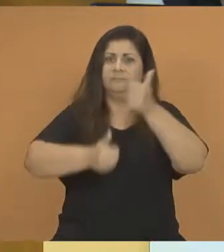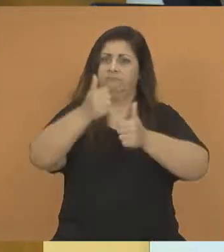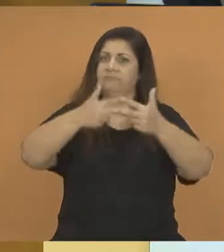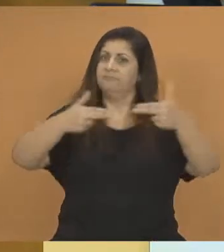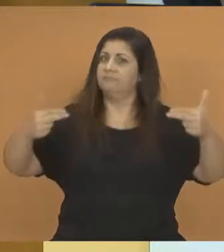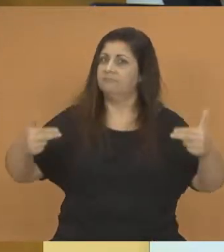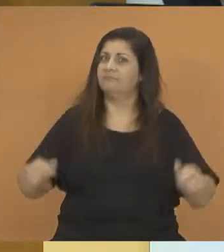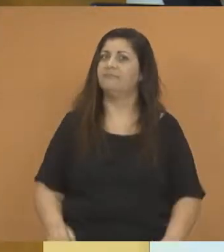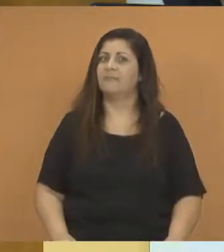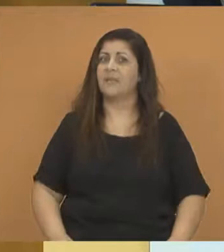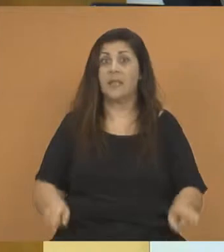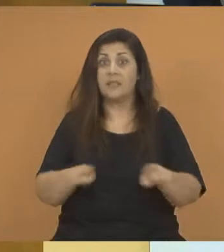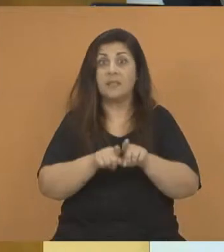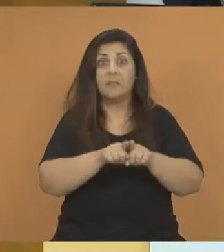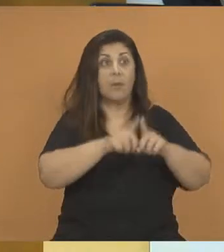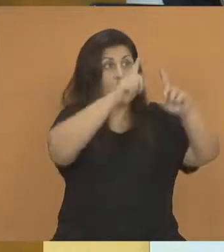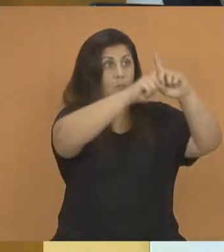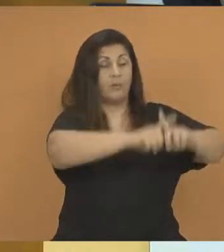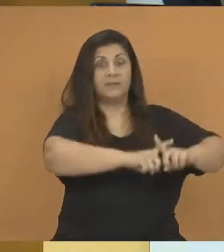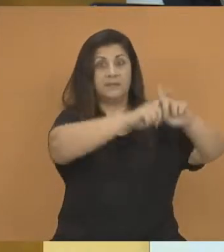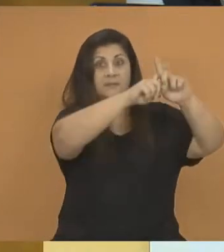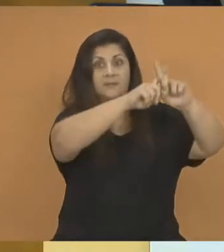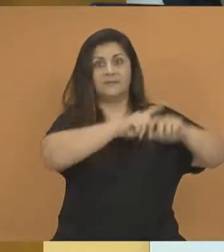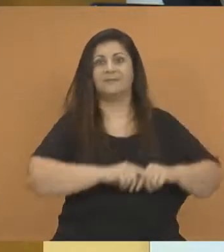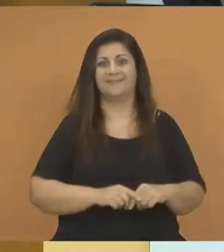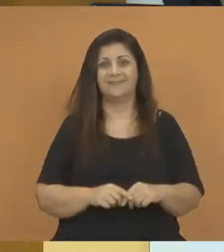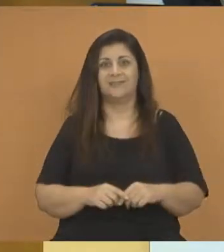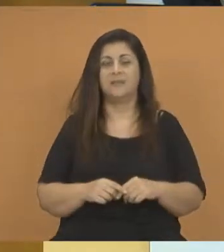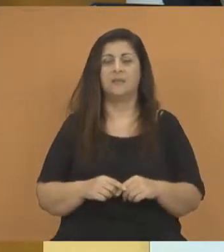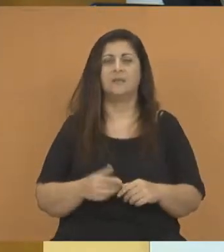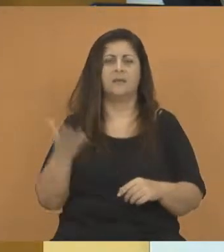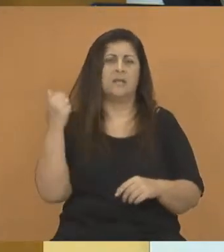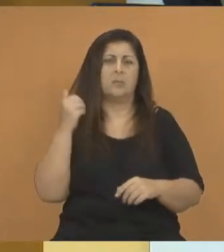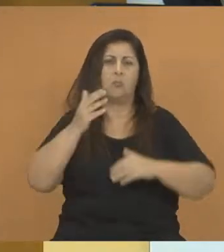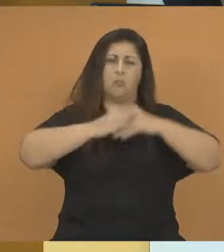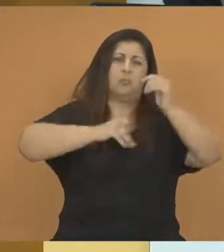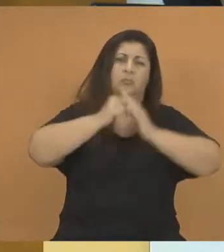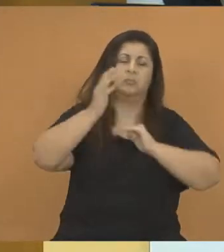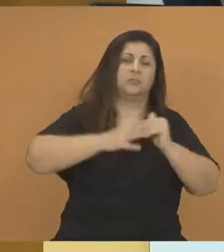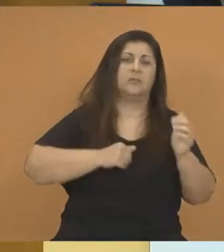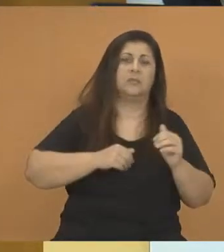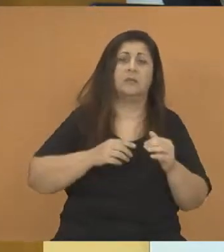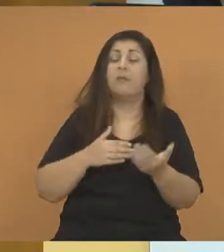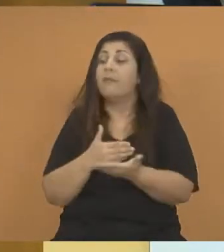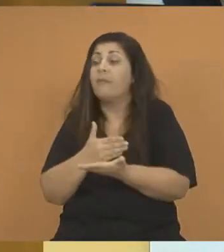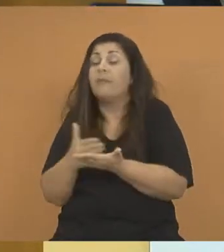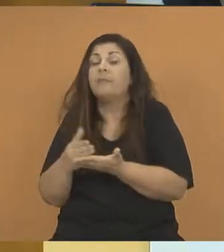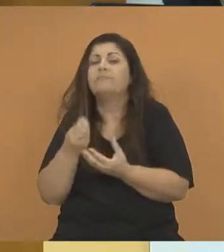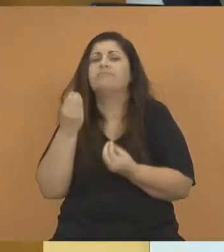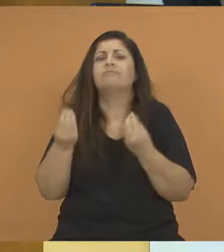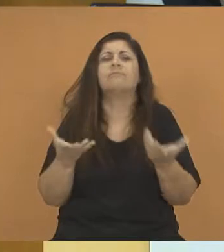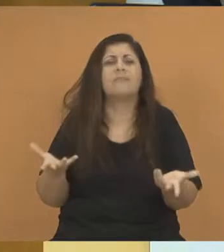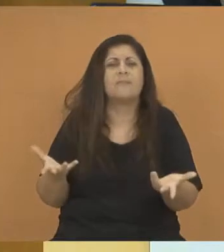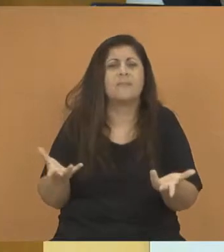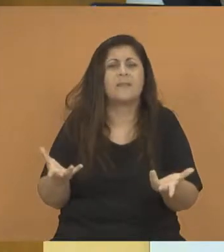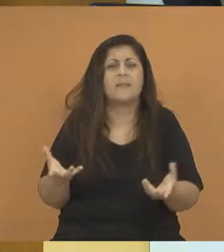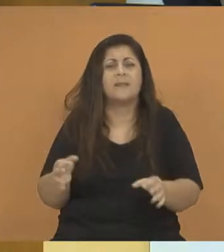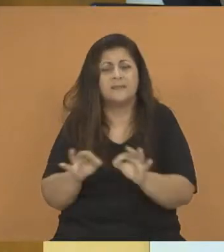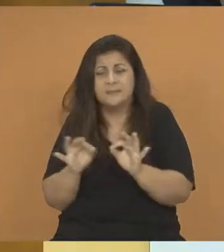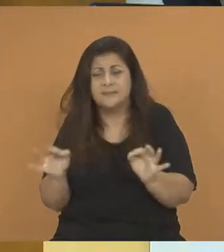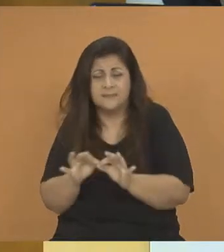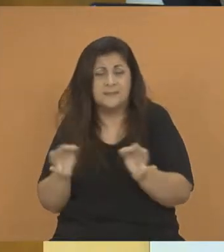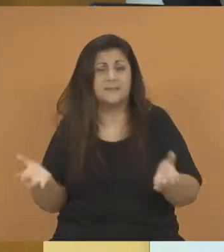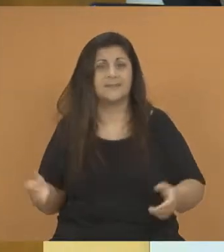inclusive a nível de competições. Antes de qualquer profissionalismo, os atletas têm início de forma doméstica em